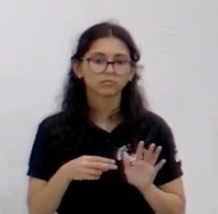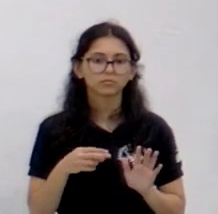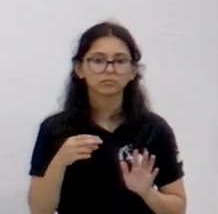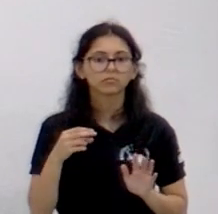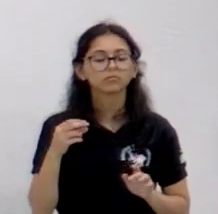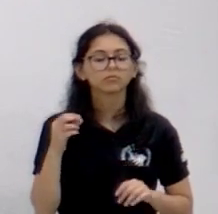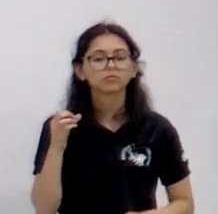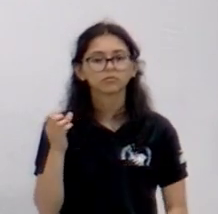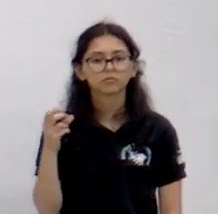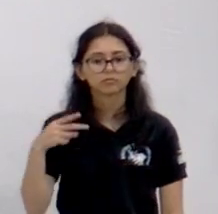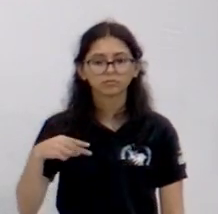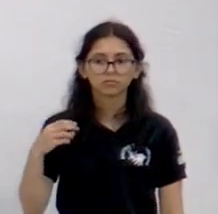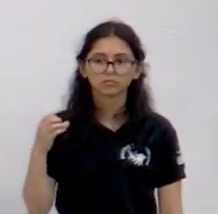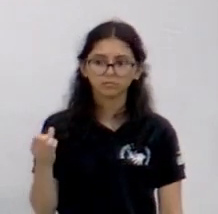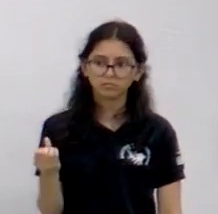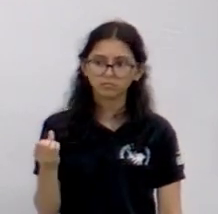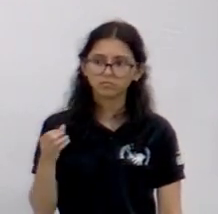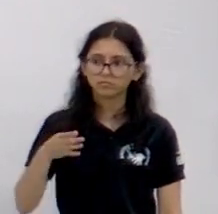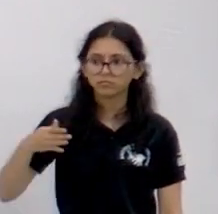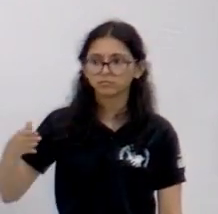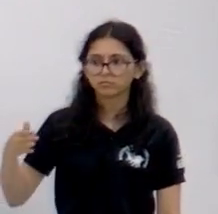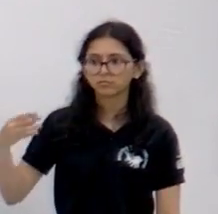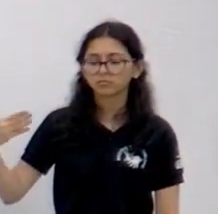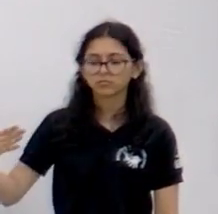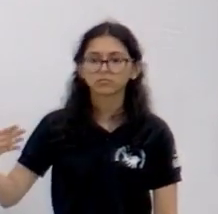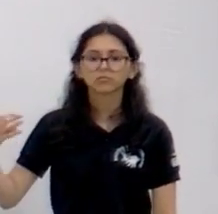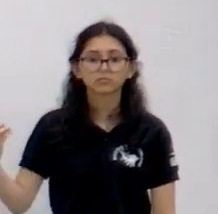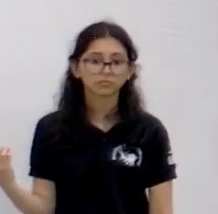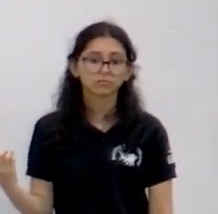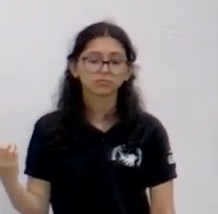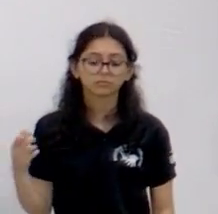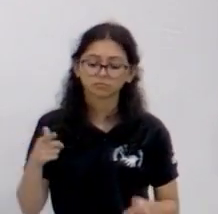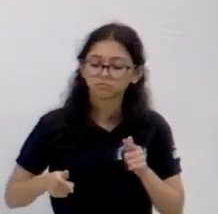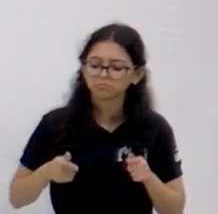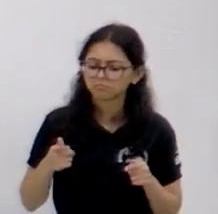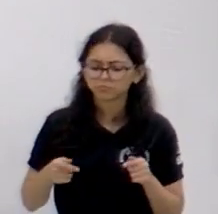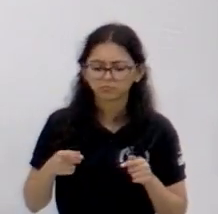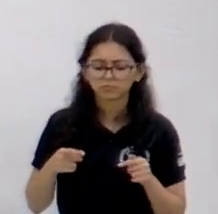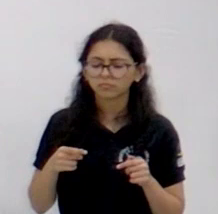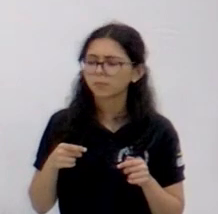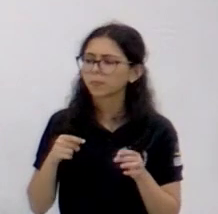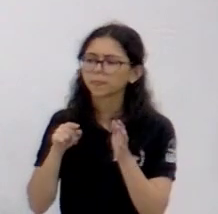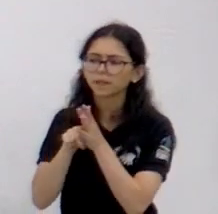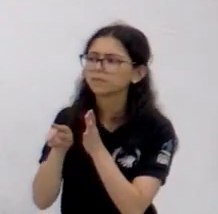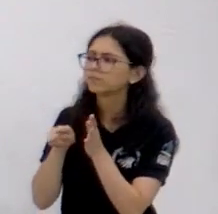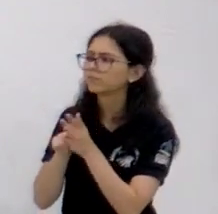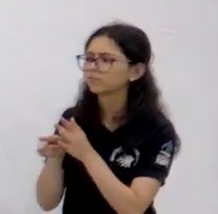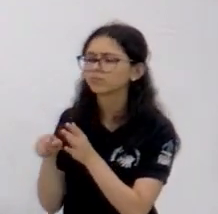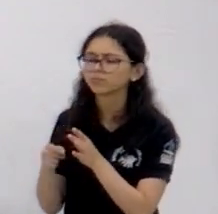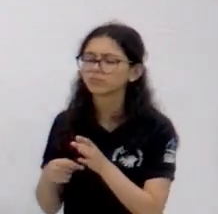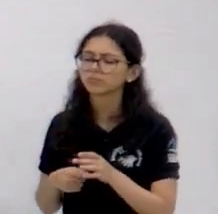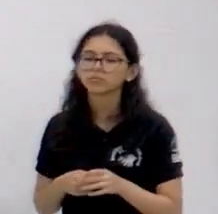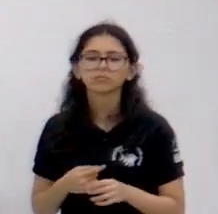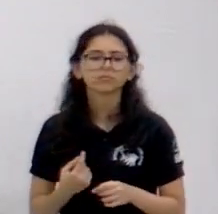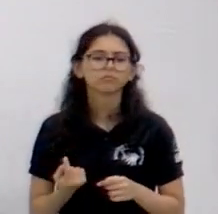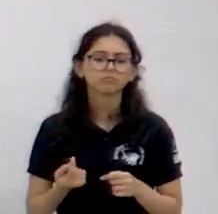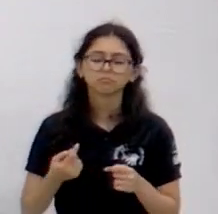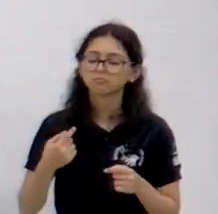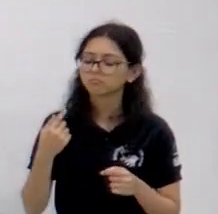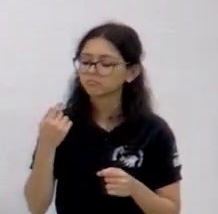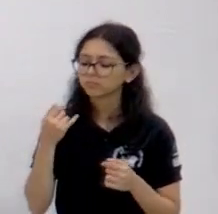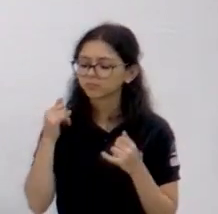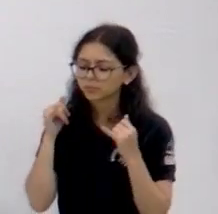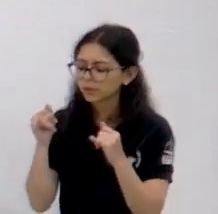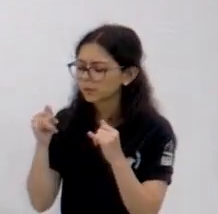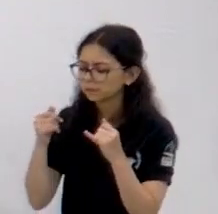diante do anjo. Porque ele não pode, porque ele é incapaz, porque ele é pequeno, porque ele é falho, porque ele é imperfeito. E é impressionante quando